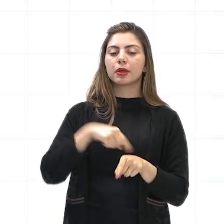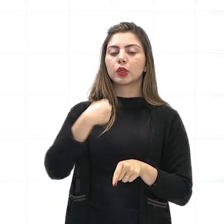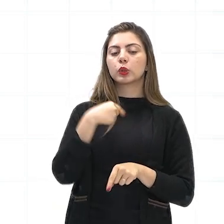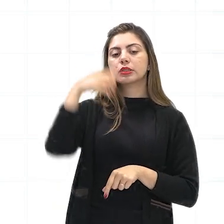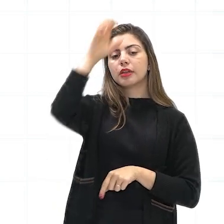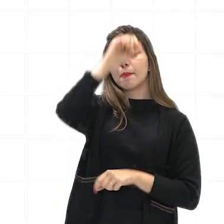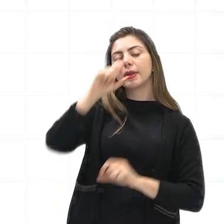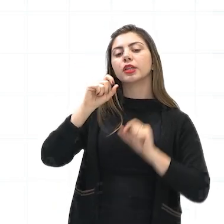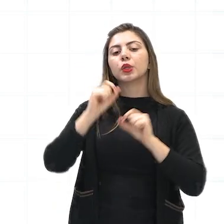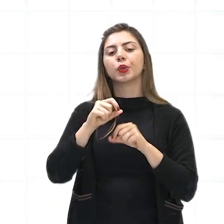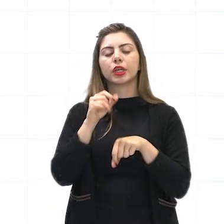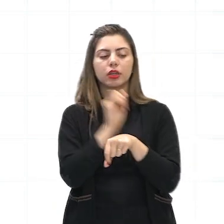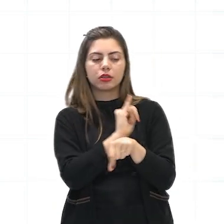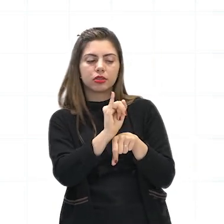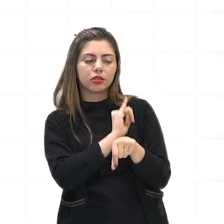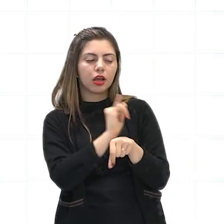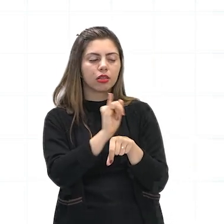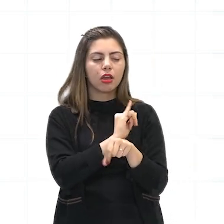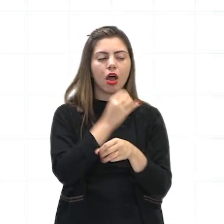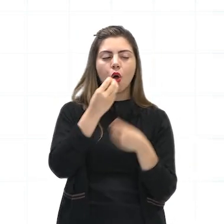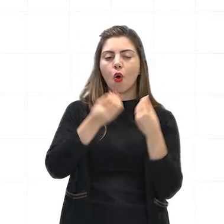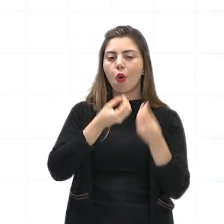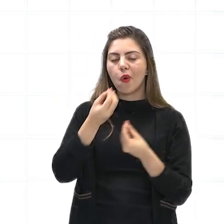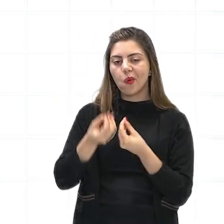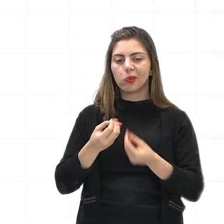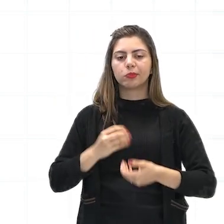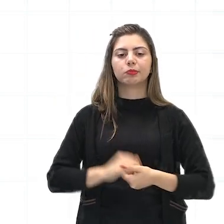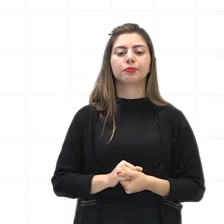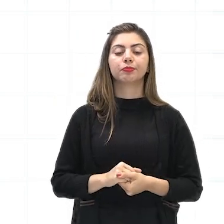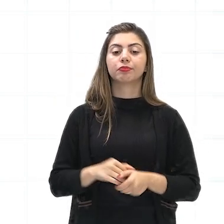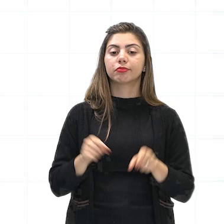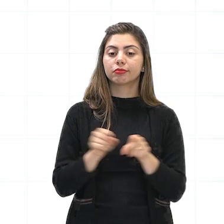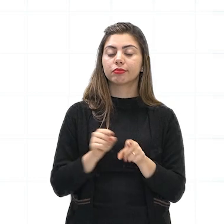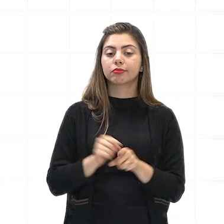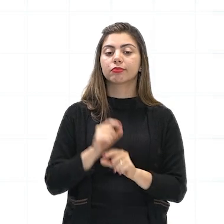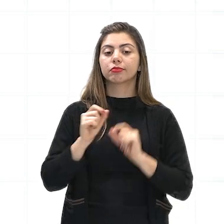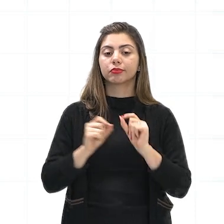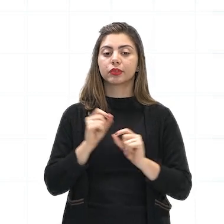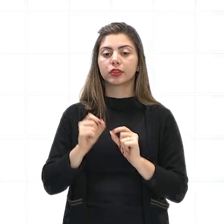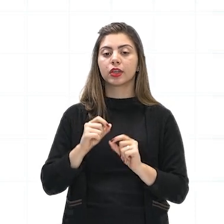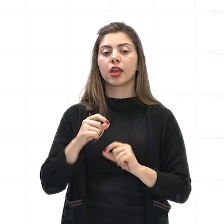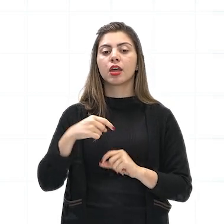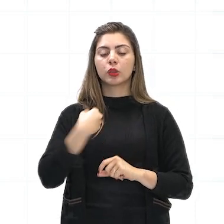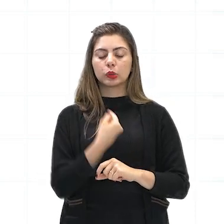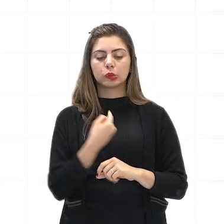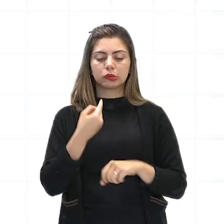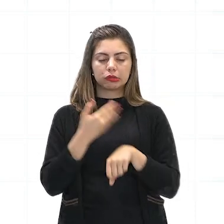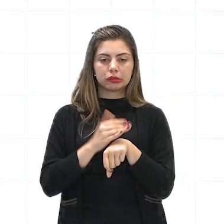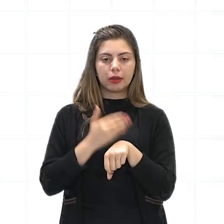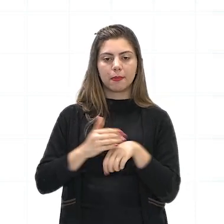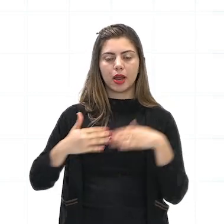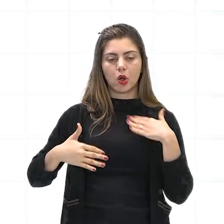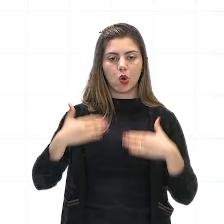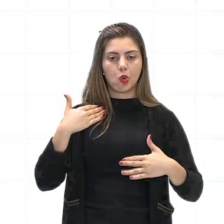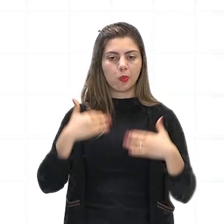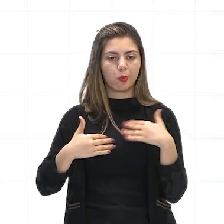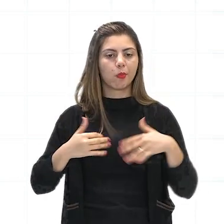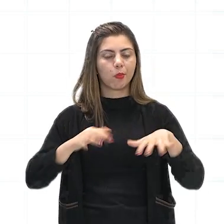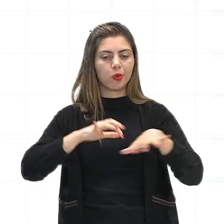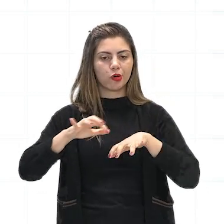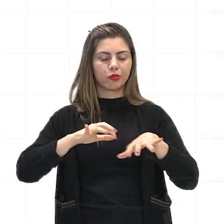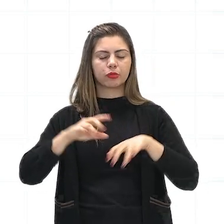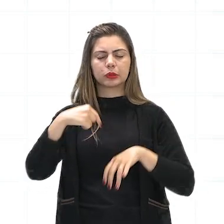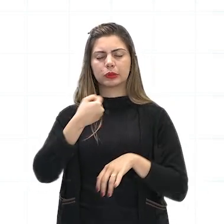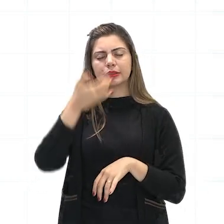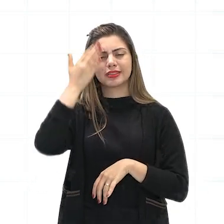estratégias, além de trabalhar e desenvolver o movimento corporal. A gente sabe que a luta é um dos